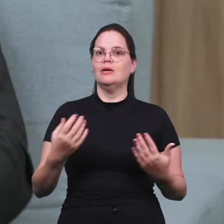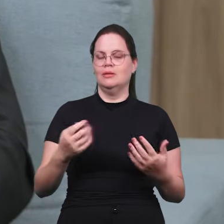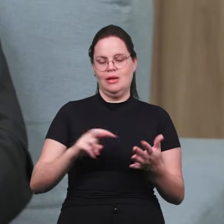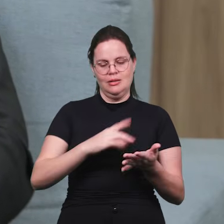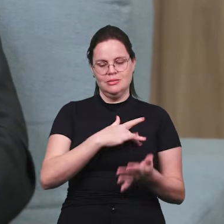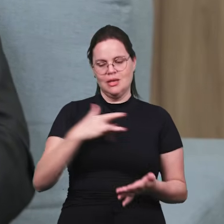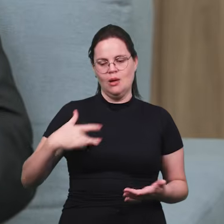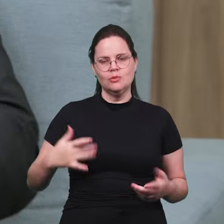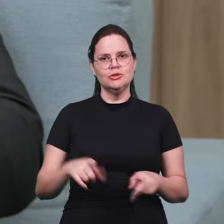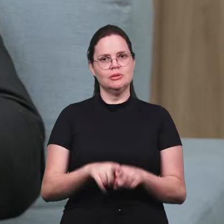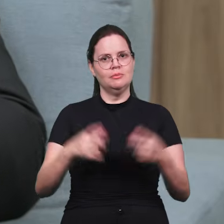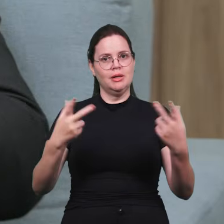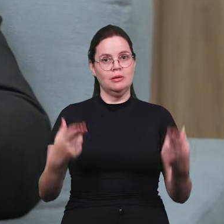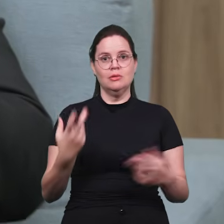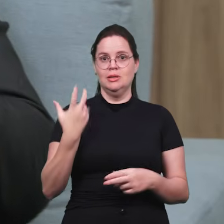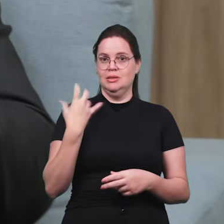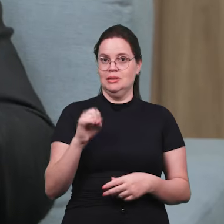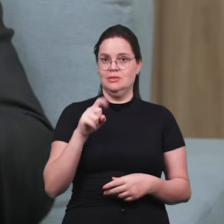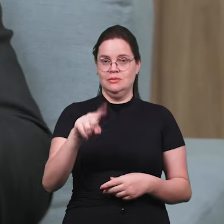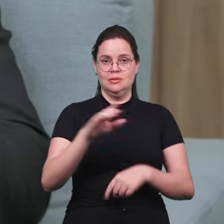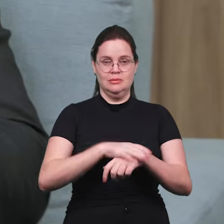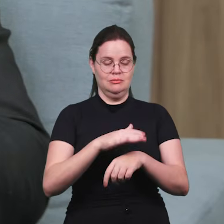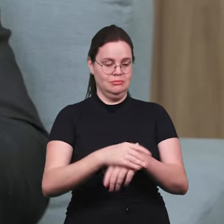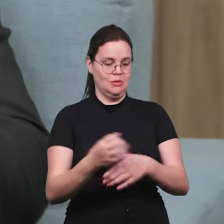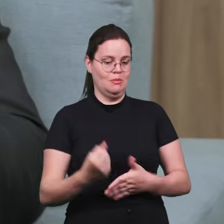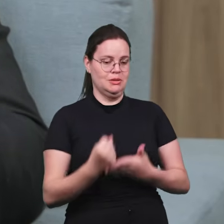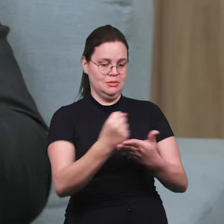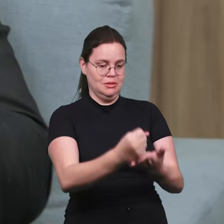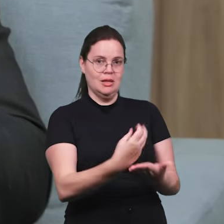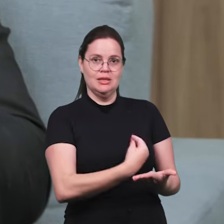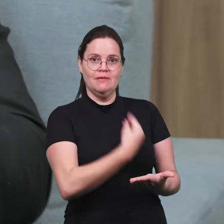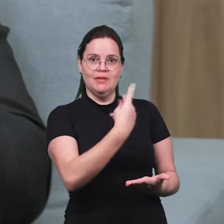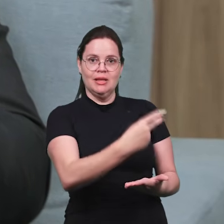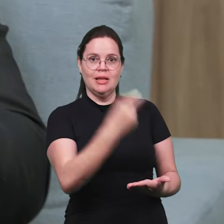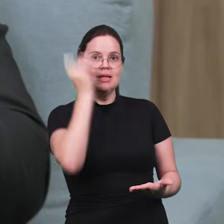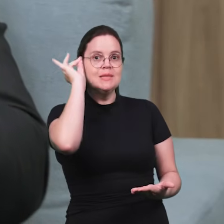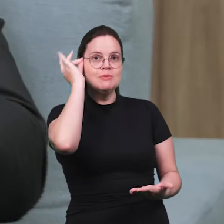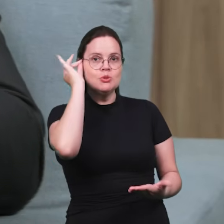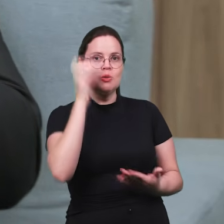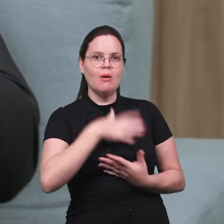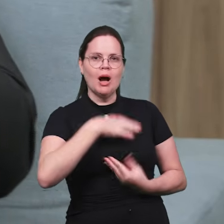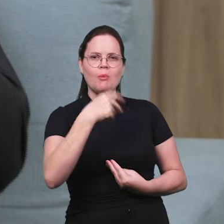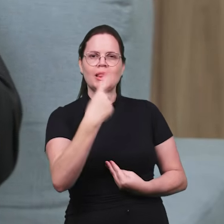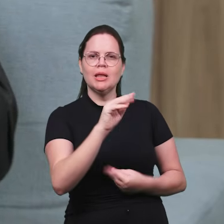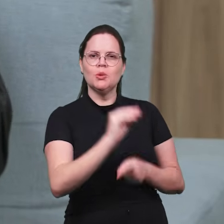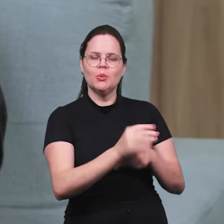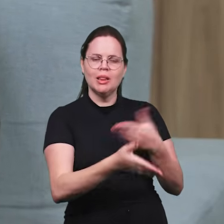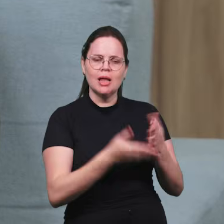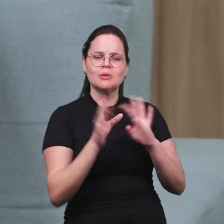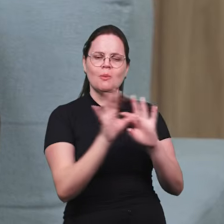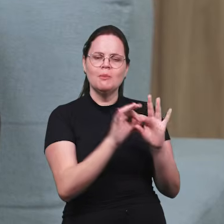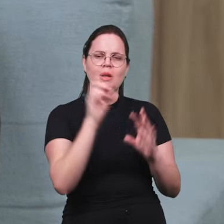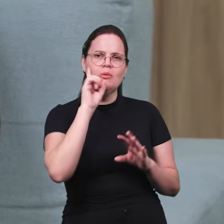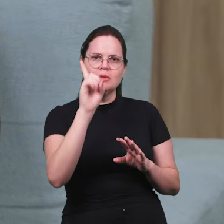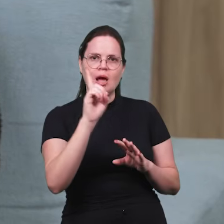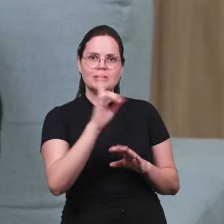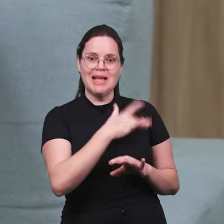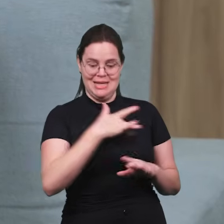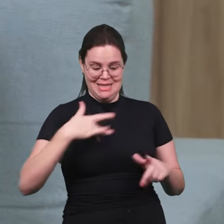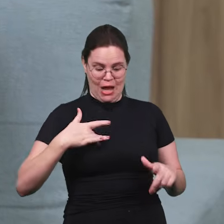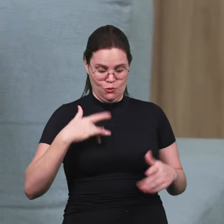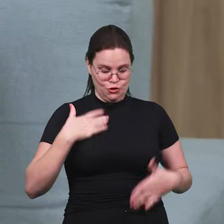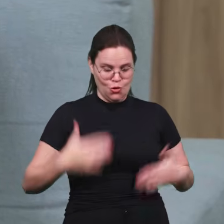saúde também. Então, se uma assistência espiritual ela é dada, a saúde física ela vai